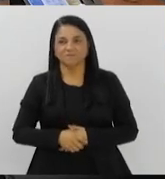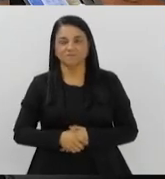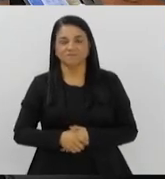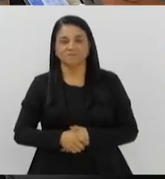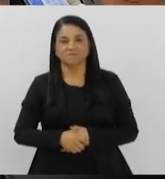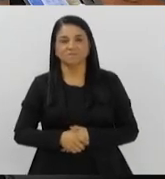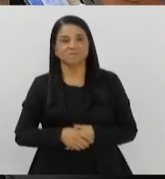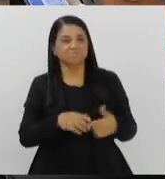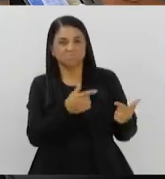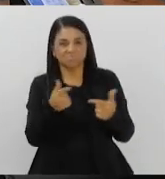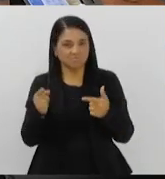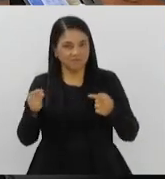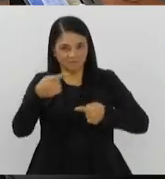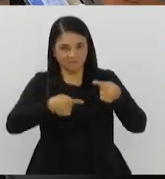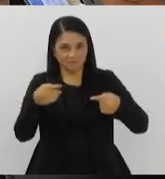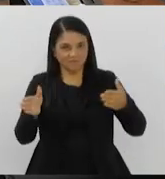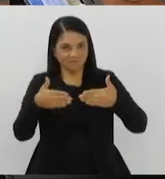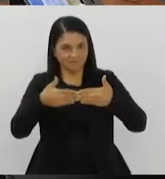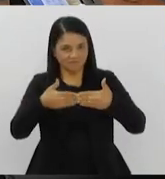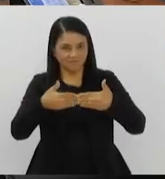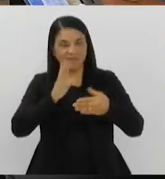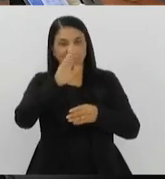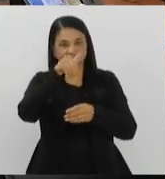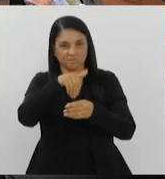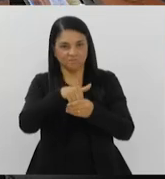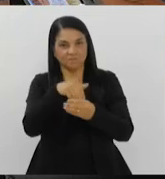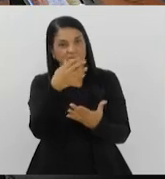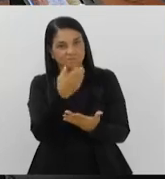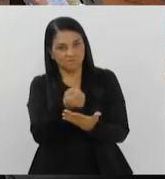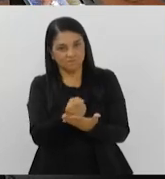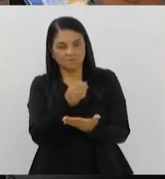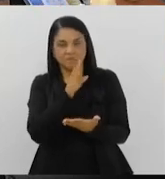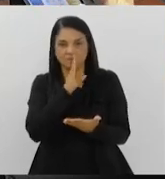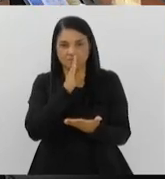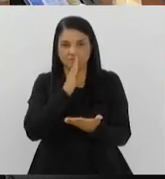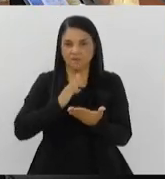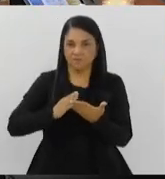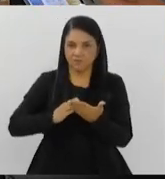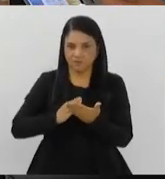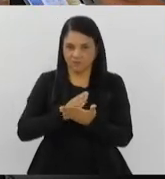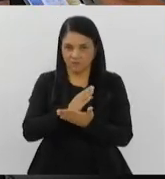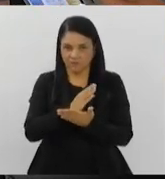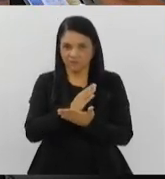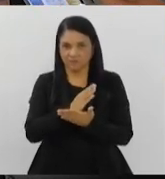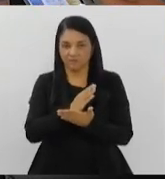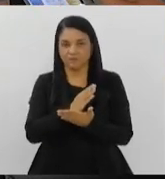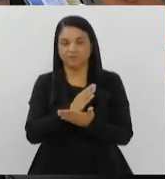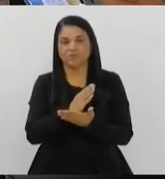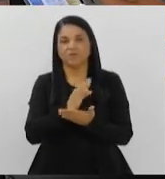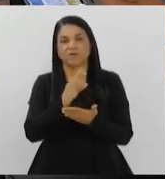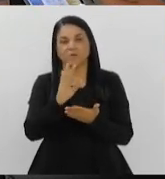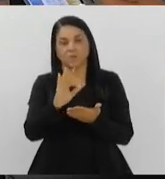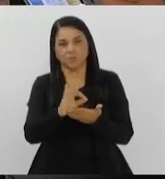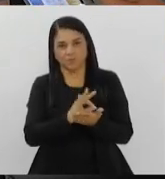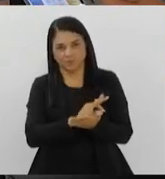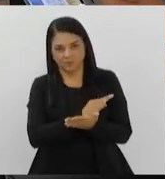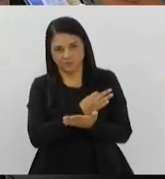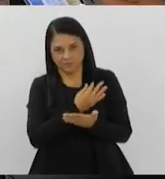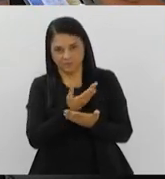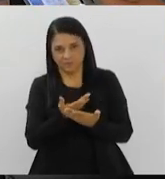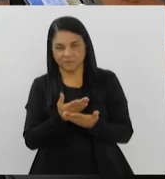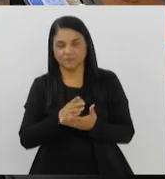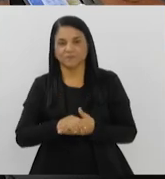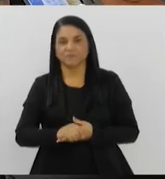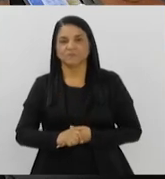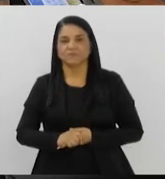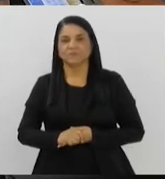Havendo mais que queira discutir, encerrada a discussão e votação, os senhores que aprovam permaneçam como estão. Aprovado, vai a promulgação. Eu